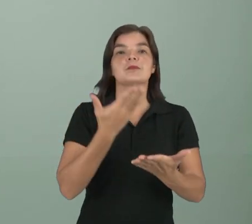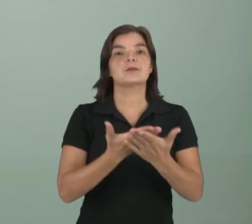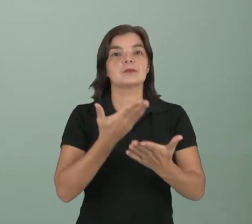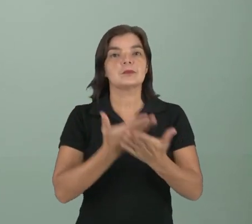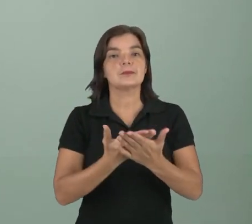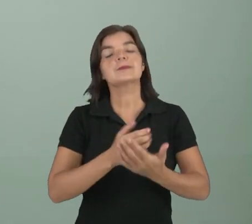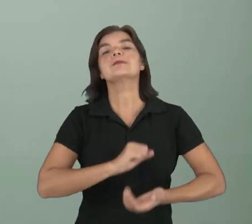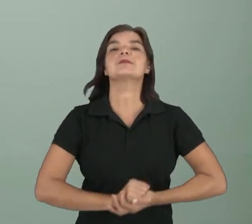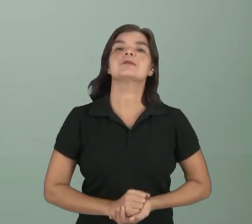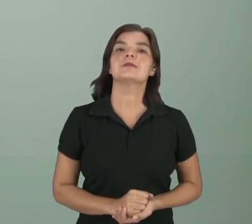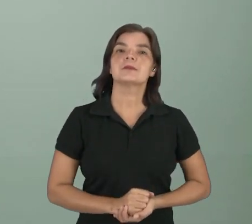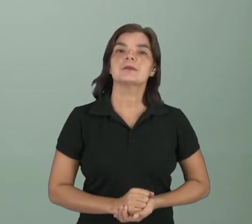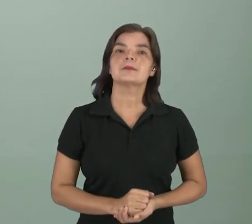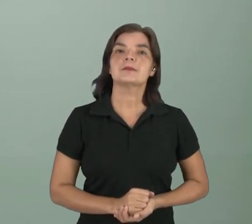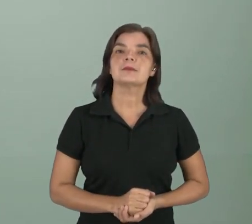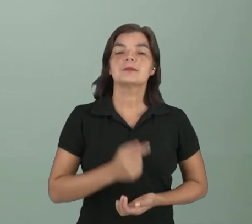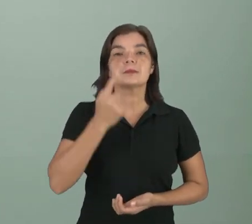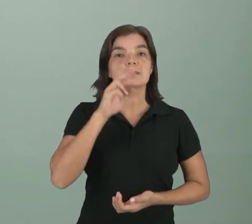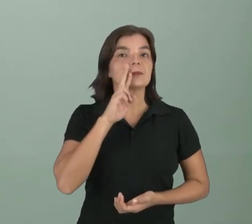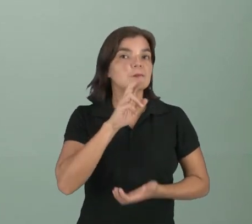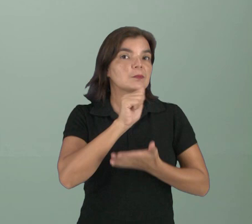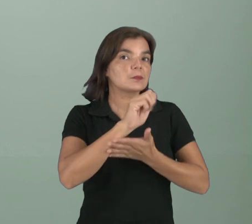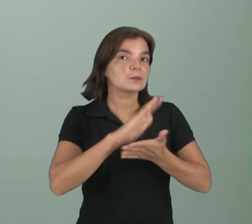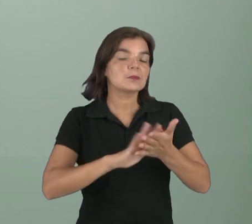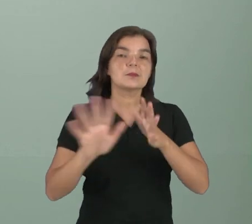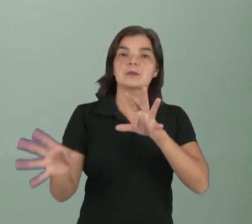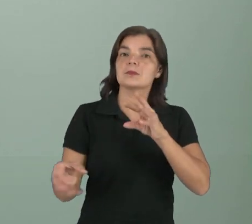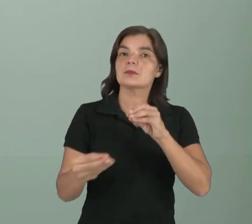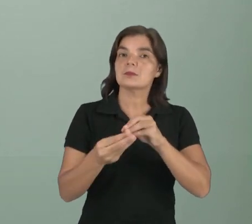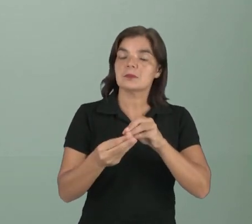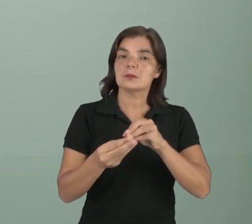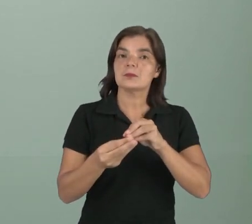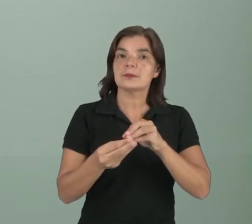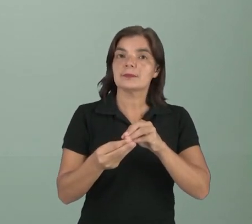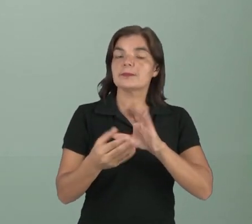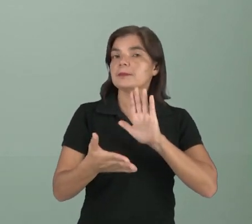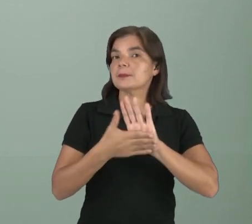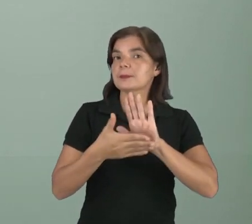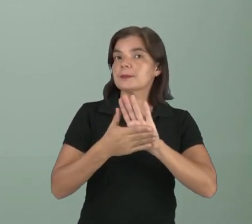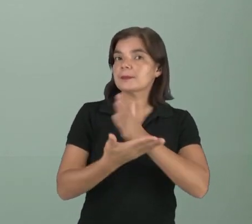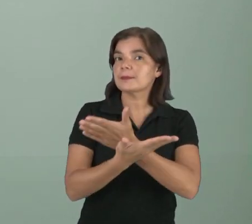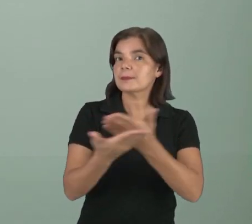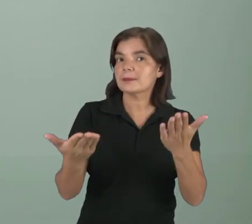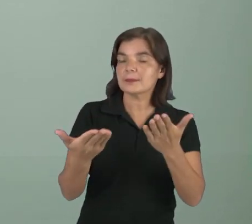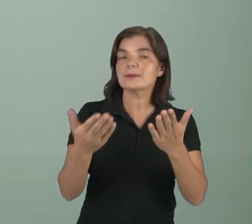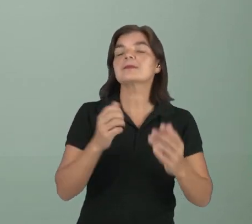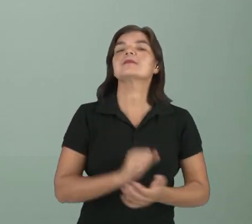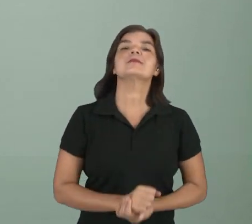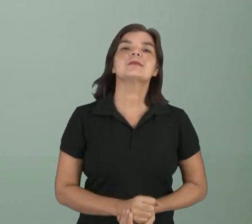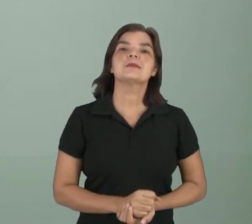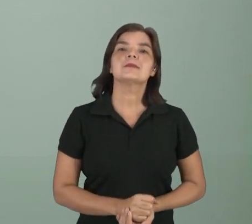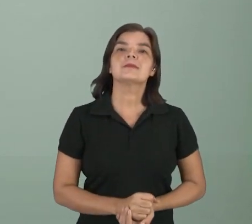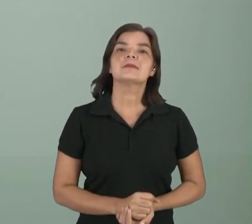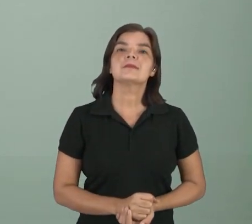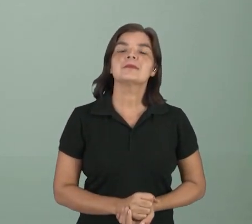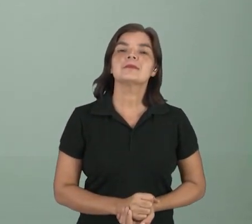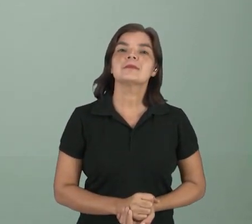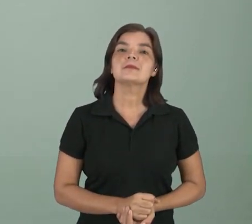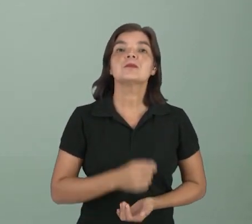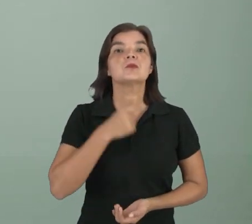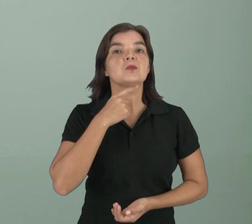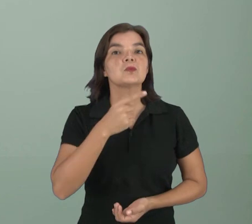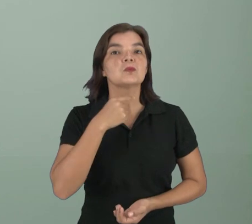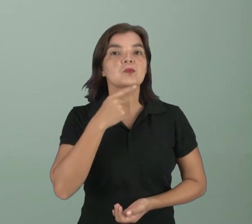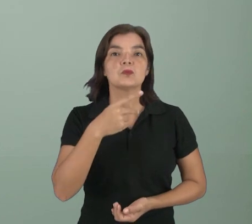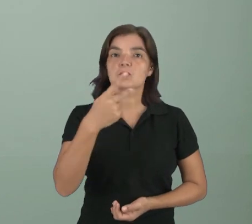aula, façam as atividades complementares que estão lá propostas a vocês e tire